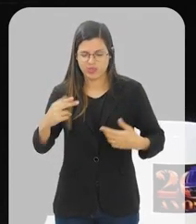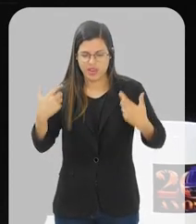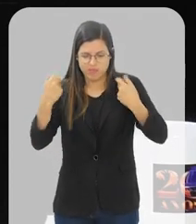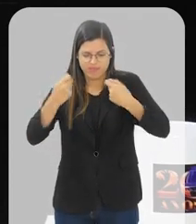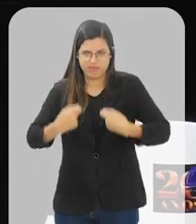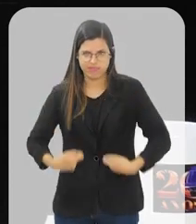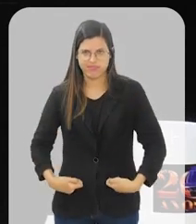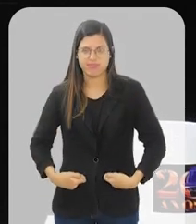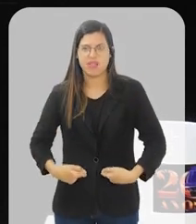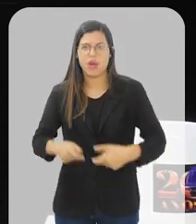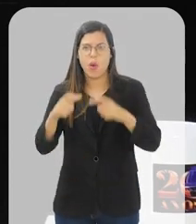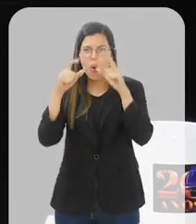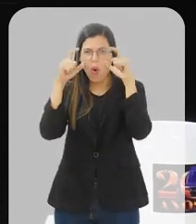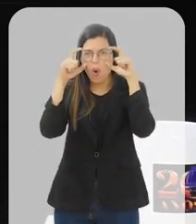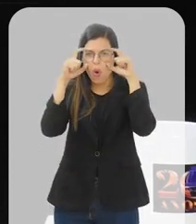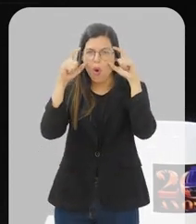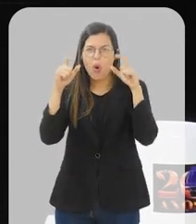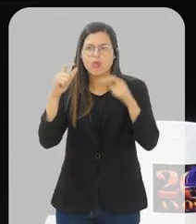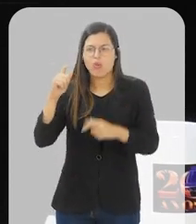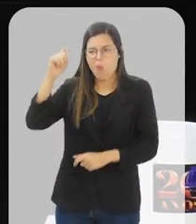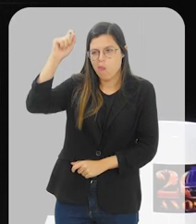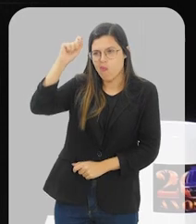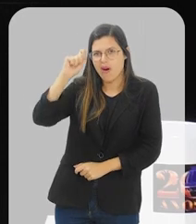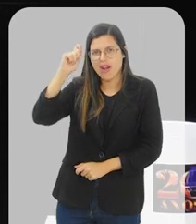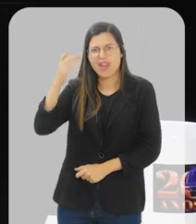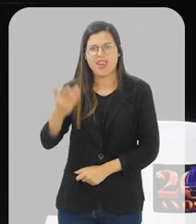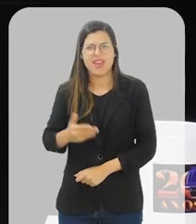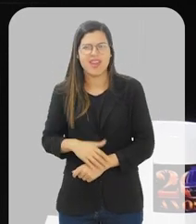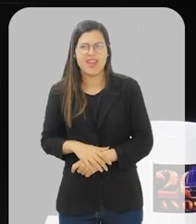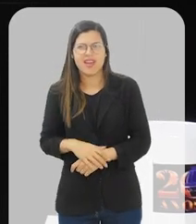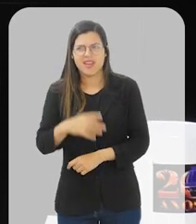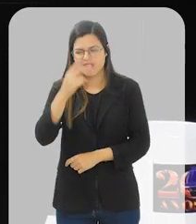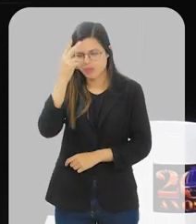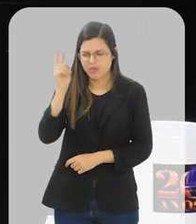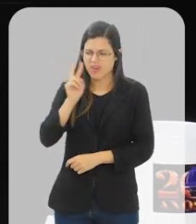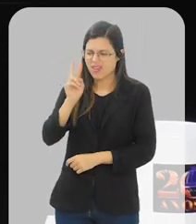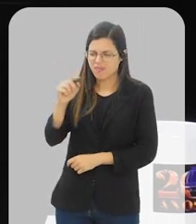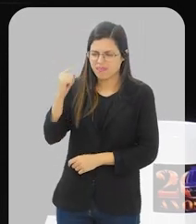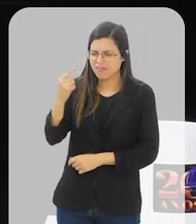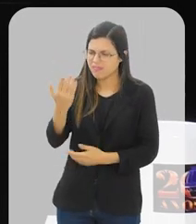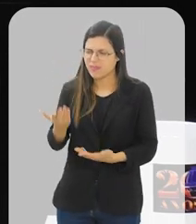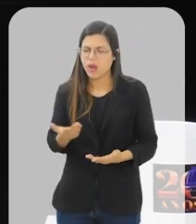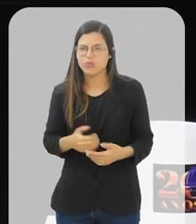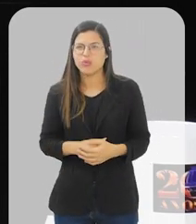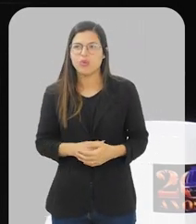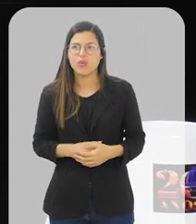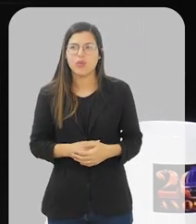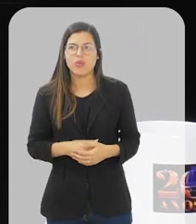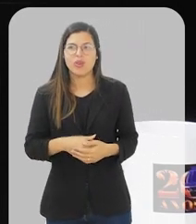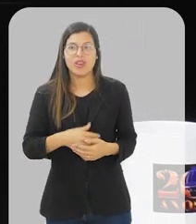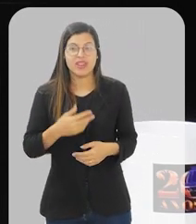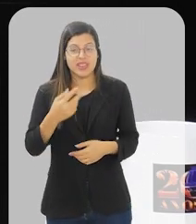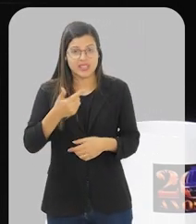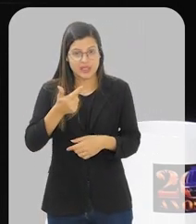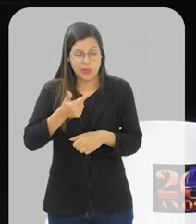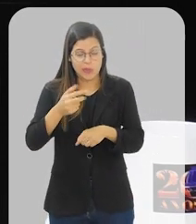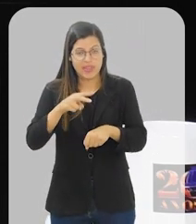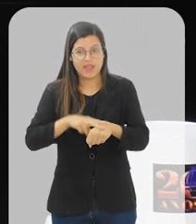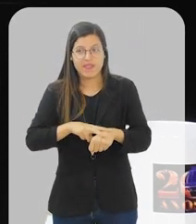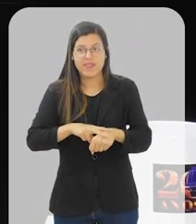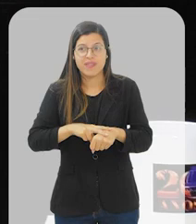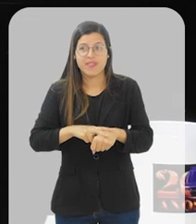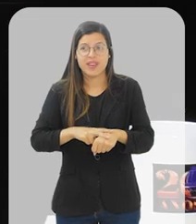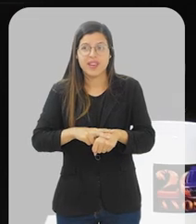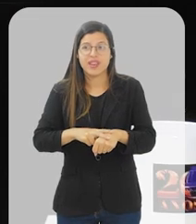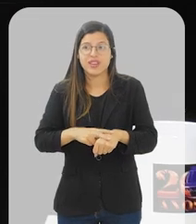escuro, boné de lado. Só, maluco, todo mundo vem de terno. A segunda vez, já vim de juiz de futebol, vim de